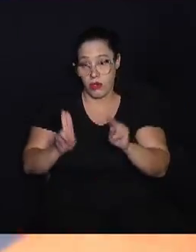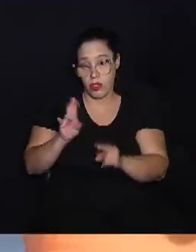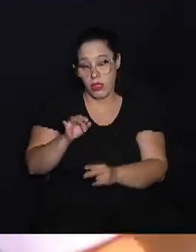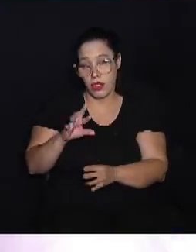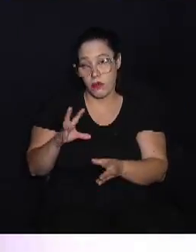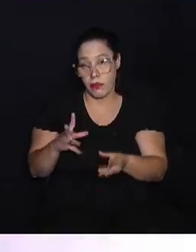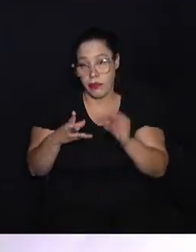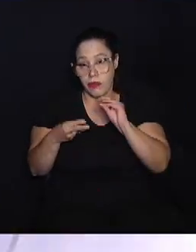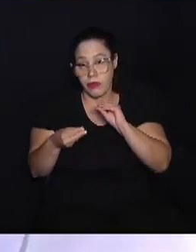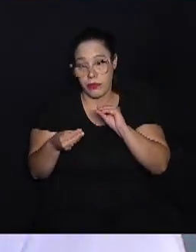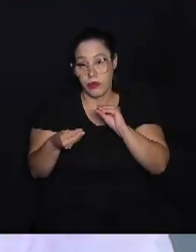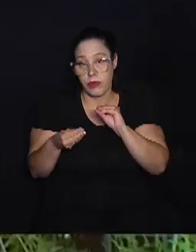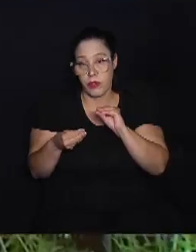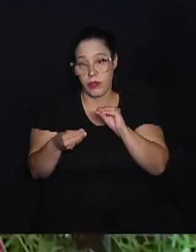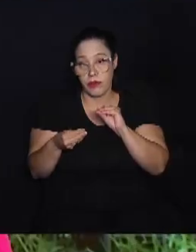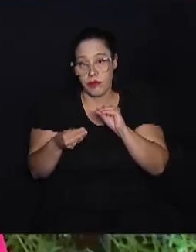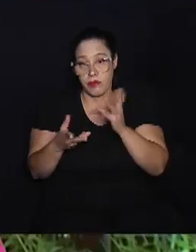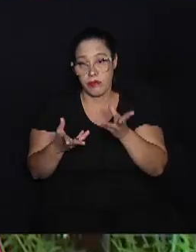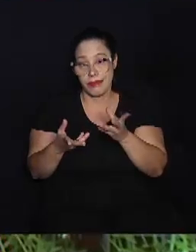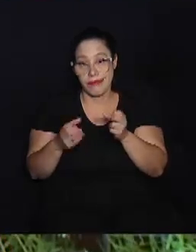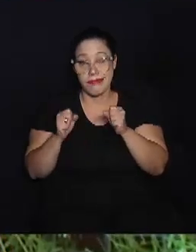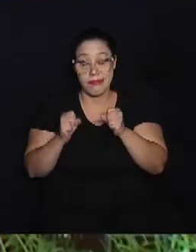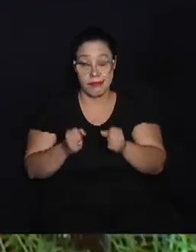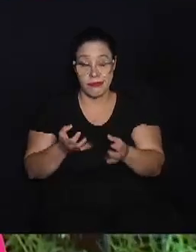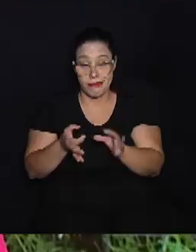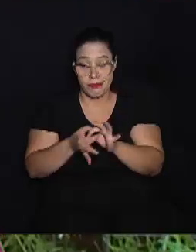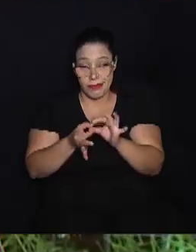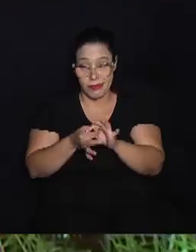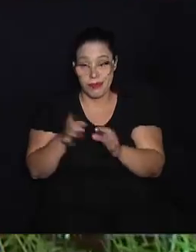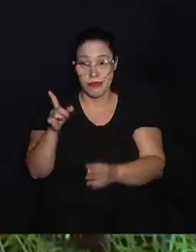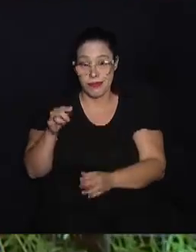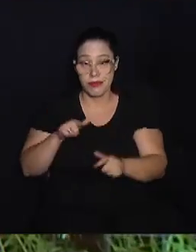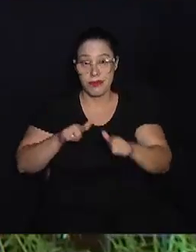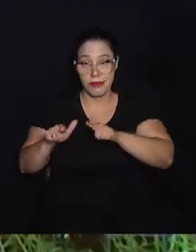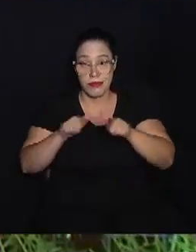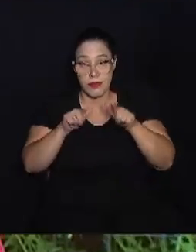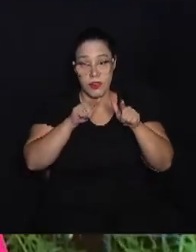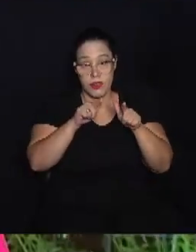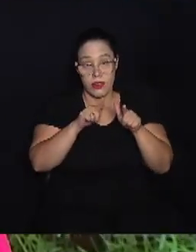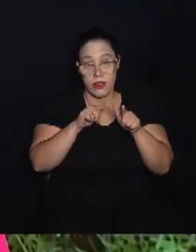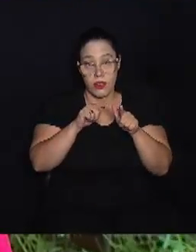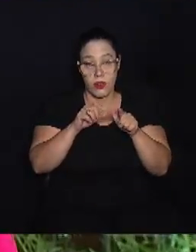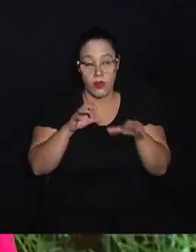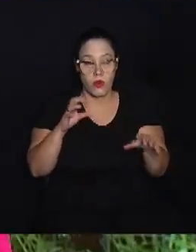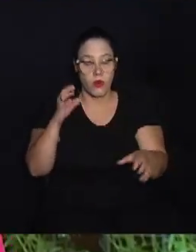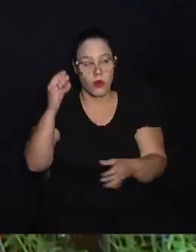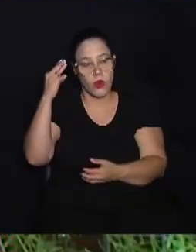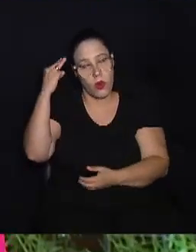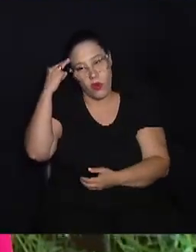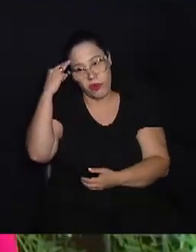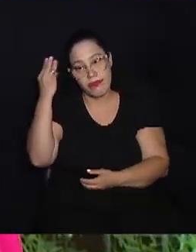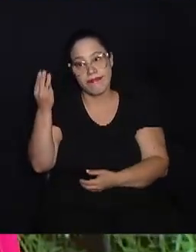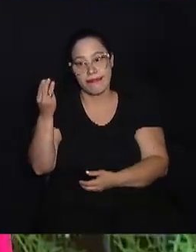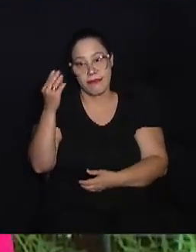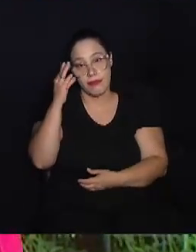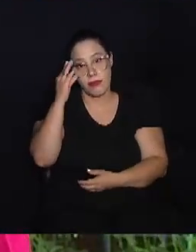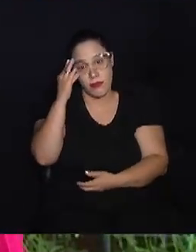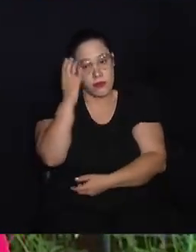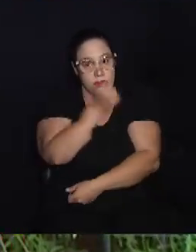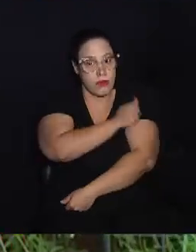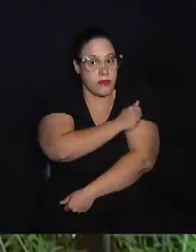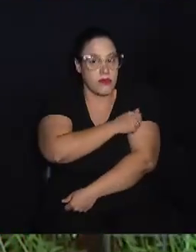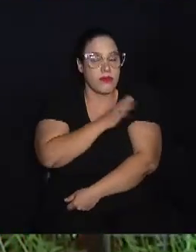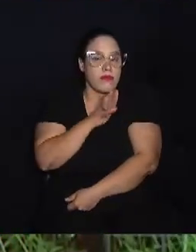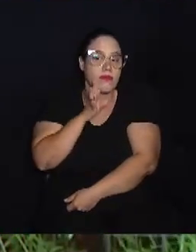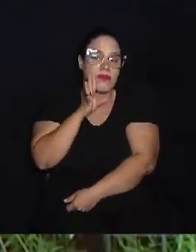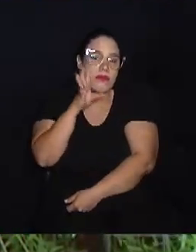reciclados, reaproveitados. E paralelamente a isso, a gente trabalha com o nosso programa socioemocional, que aí nossos alunos, eles aprendem a